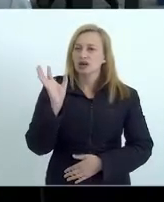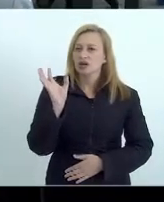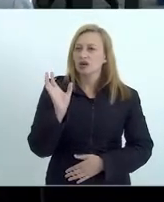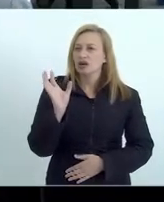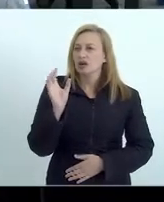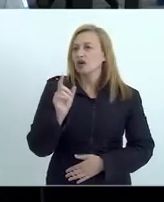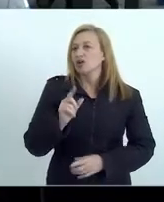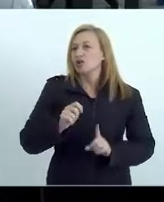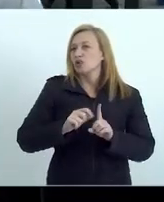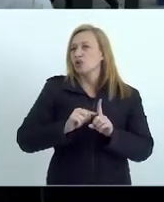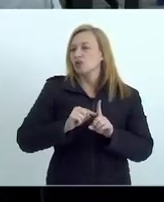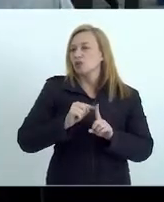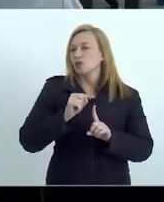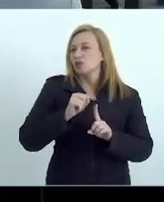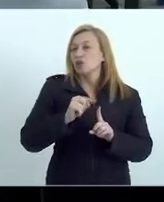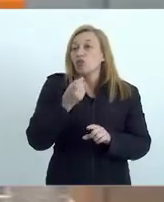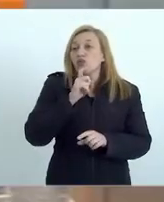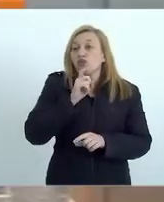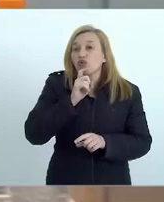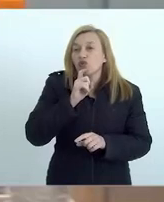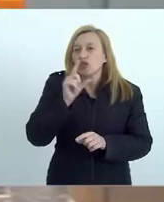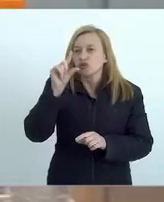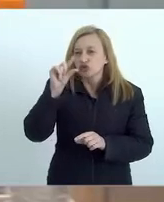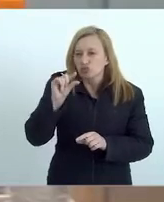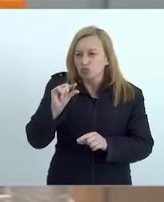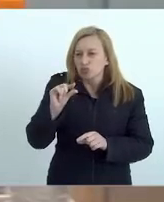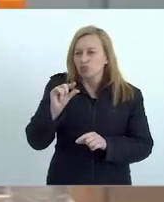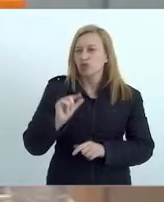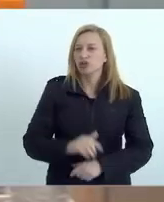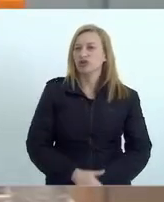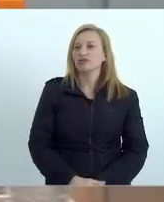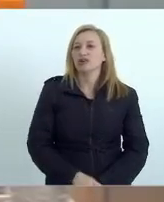o Coronel Carla tá com frio também né